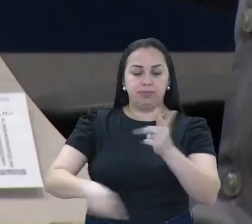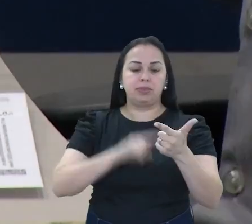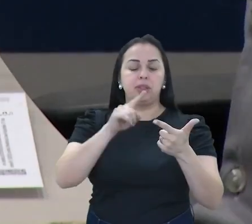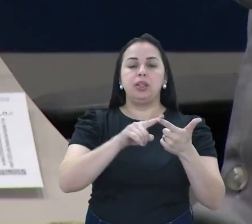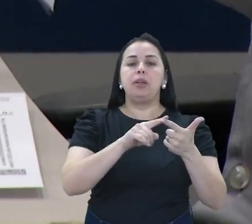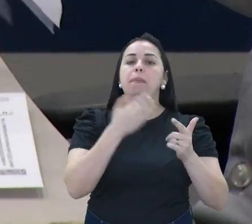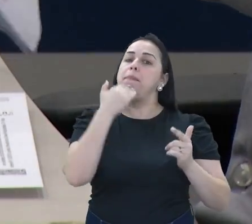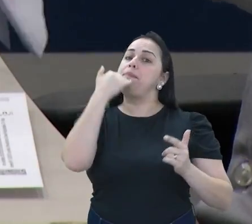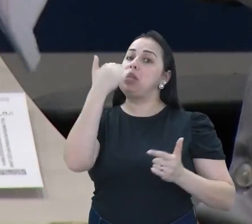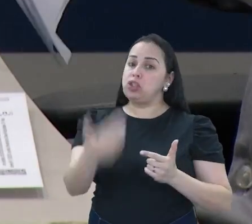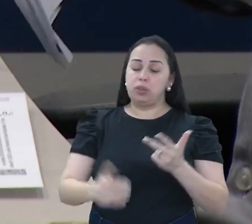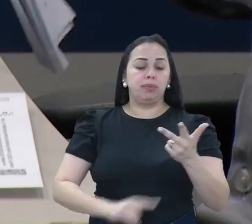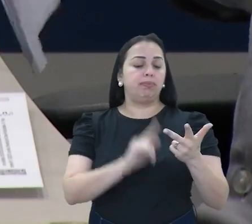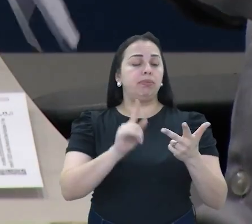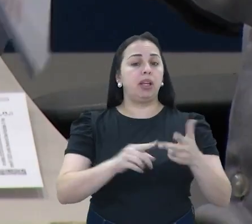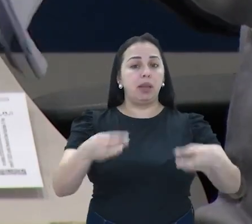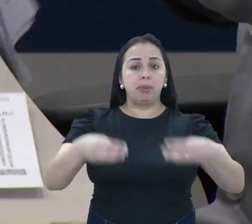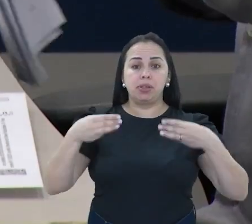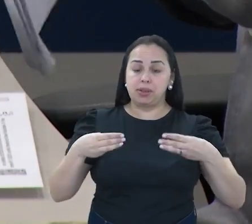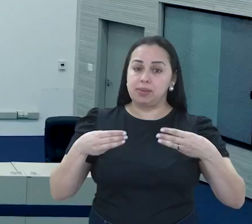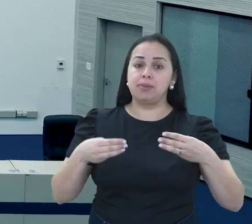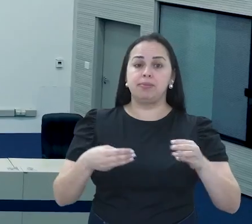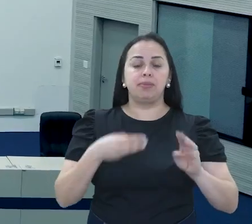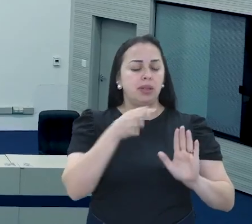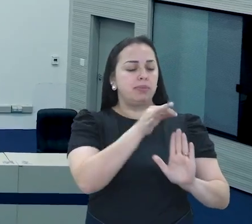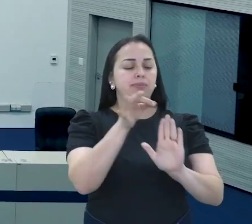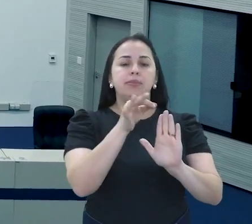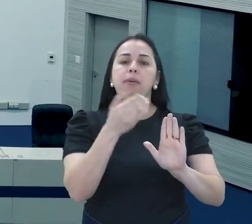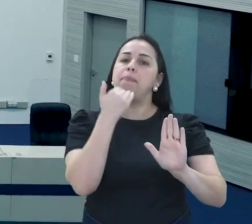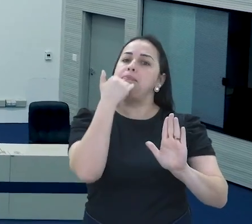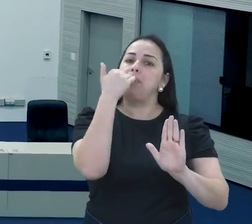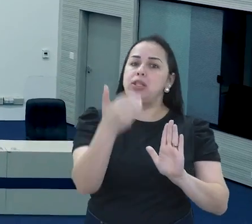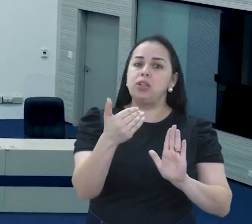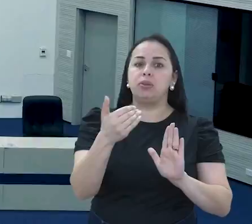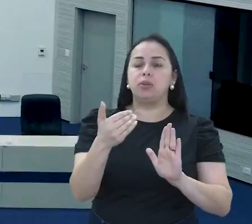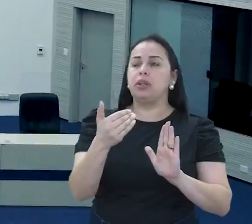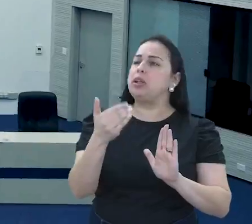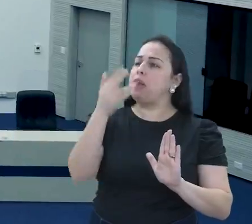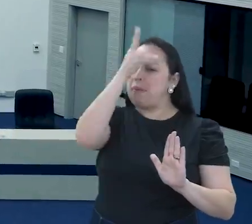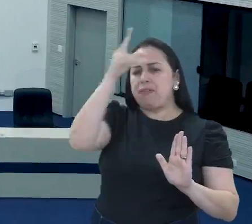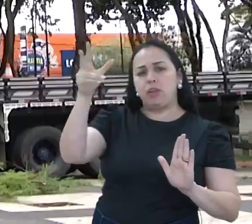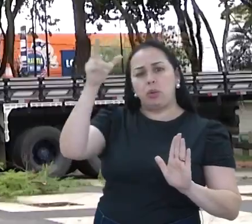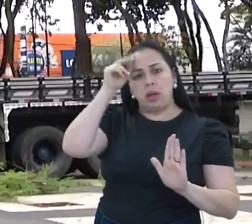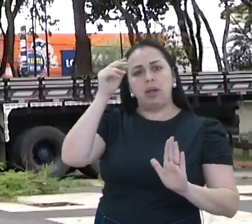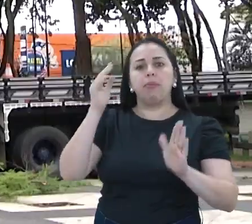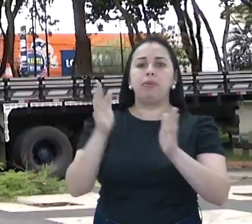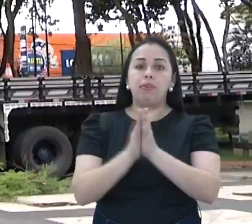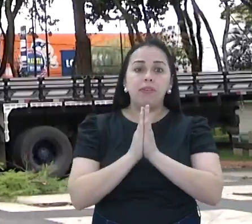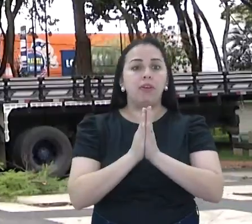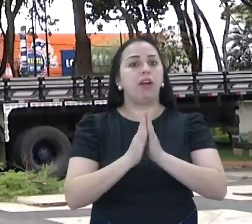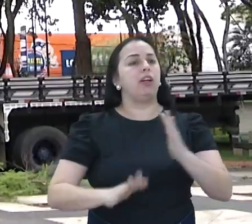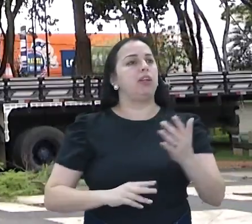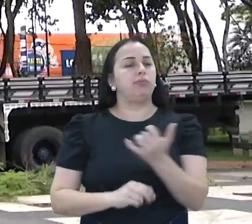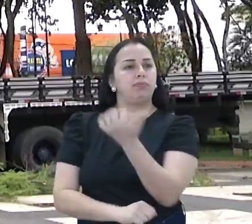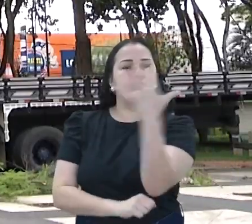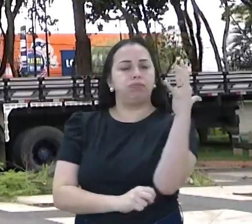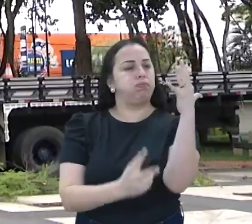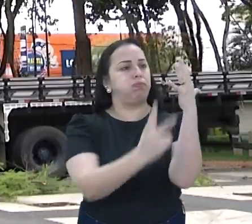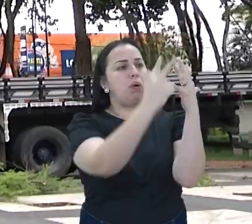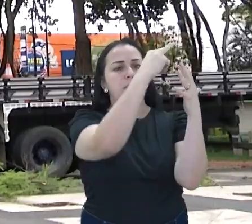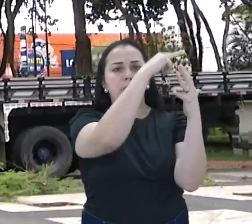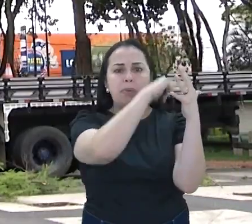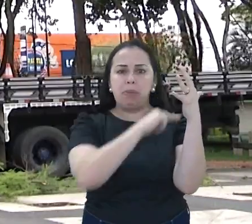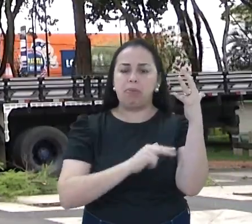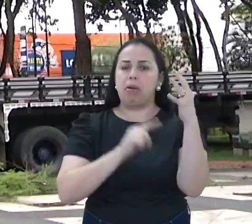entre requerimentos, indicações e moções. Desses pedidos estavam solicitações à Prefeitura para a realização